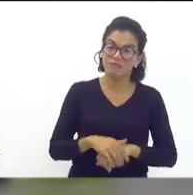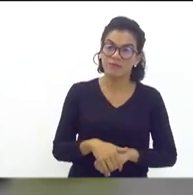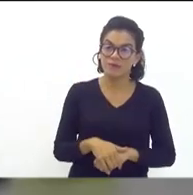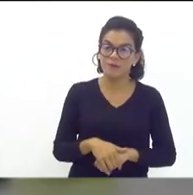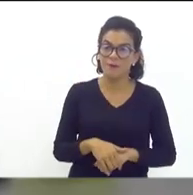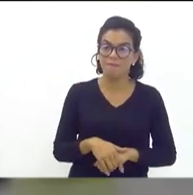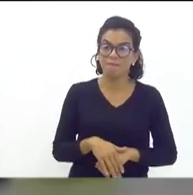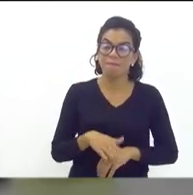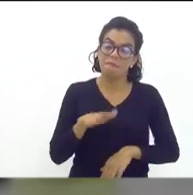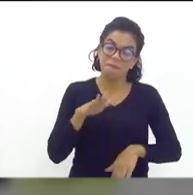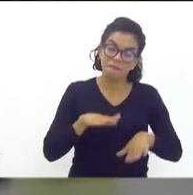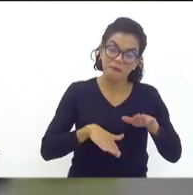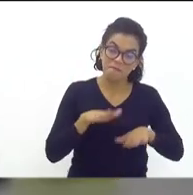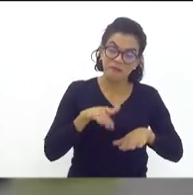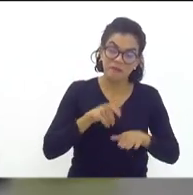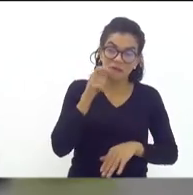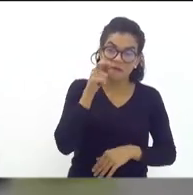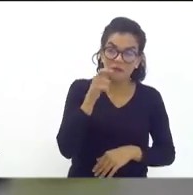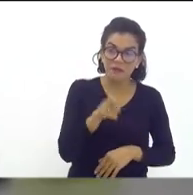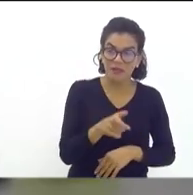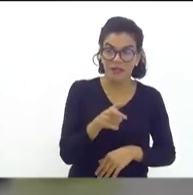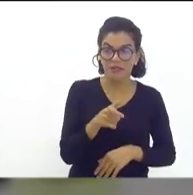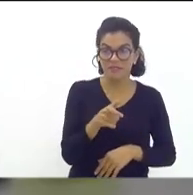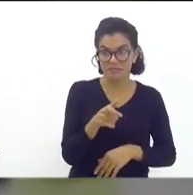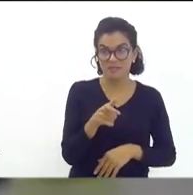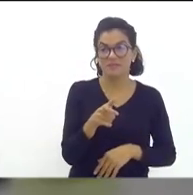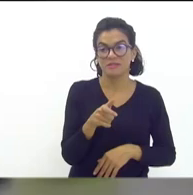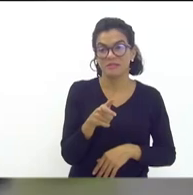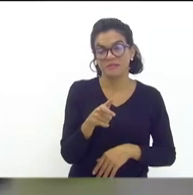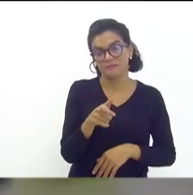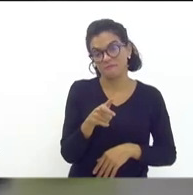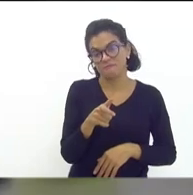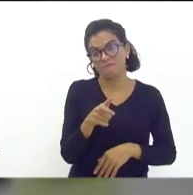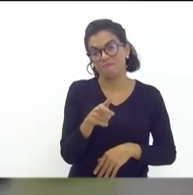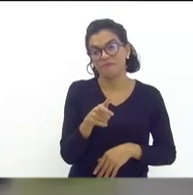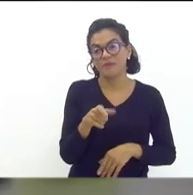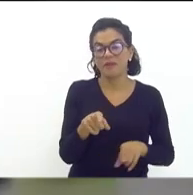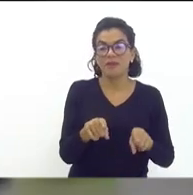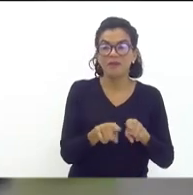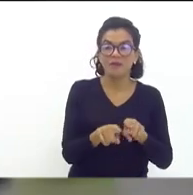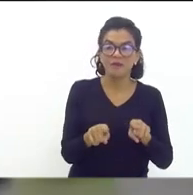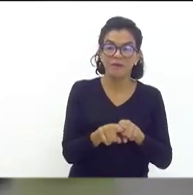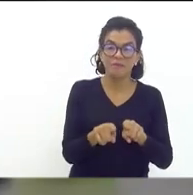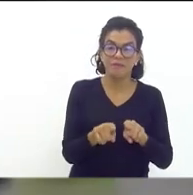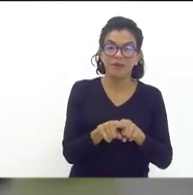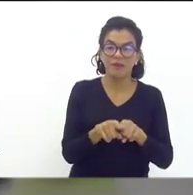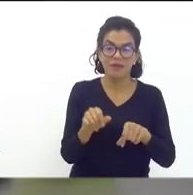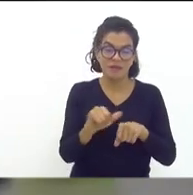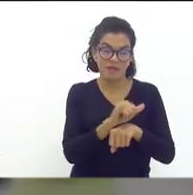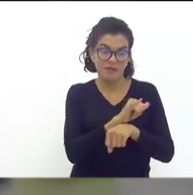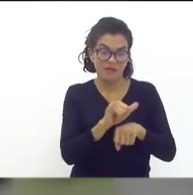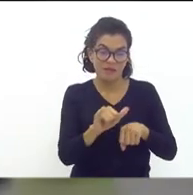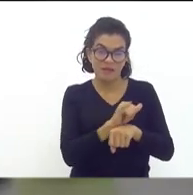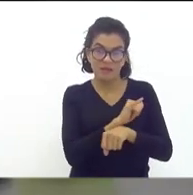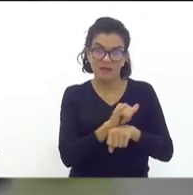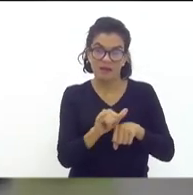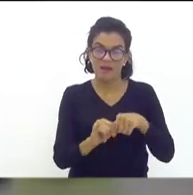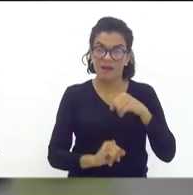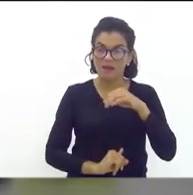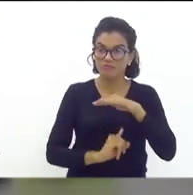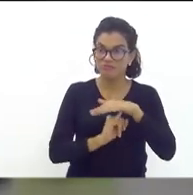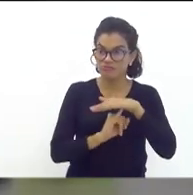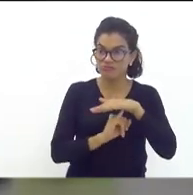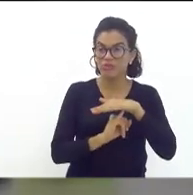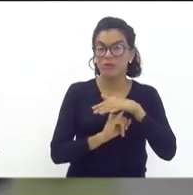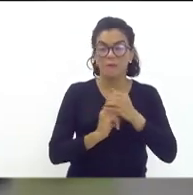a depender do interesse do do poder concedente em que essa esse mecanismo seja instituído para se levar